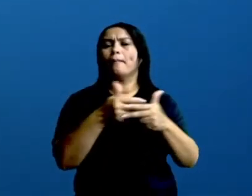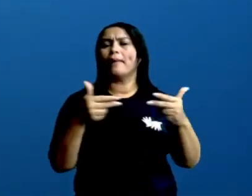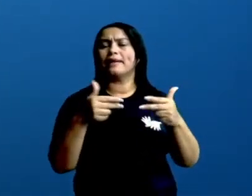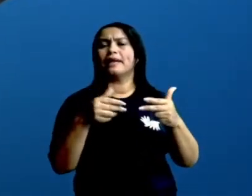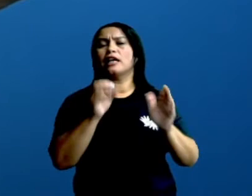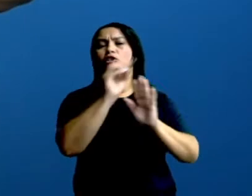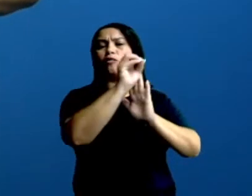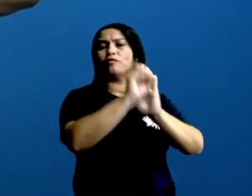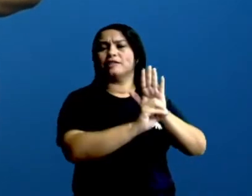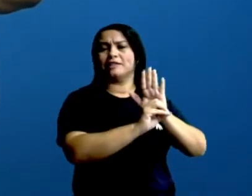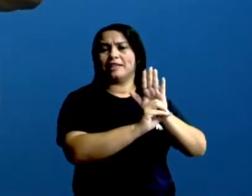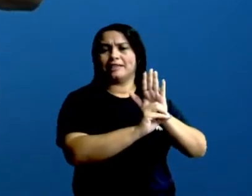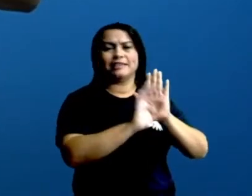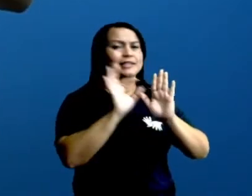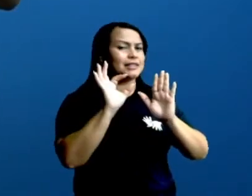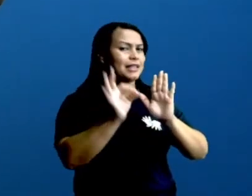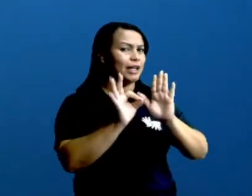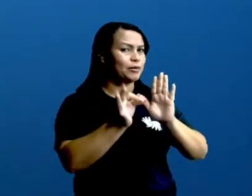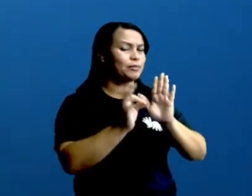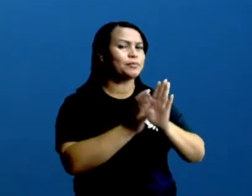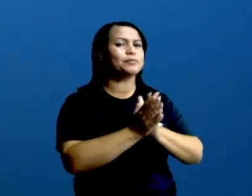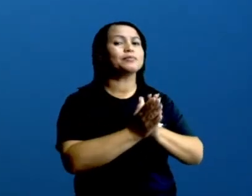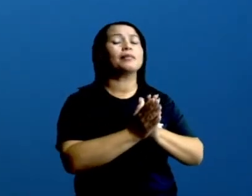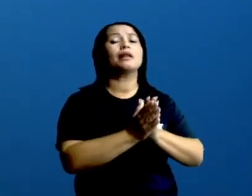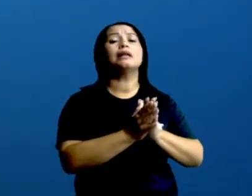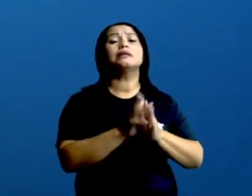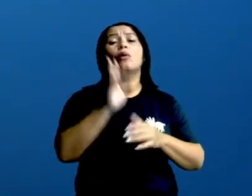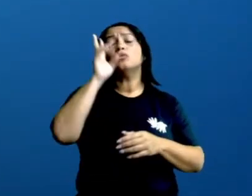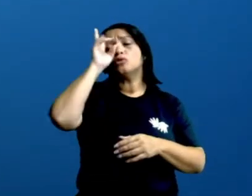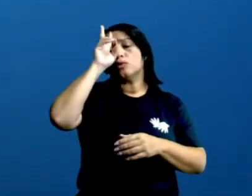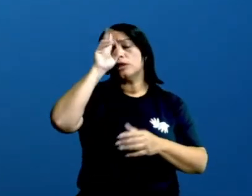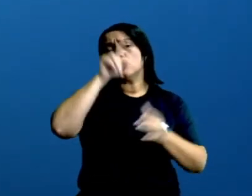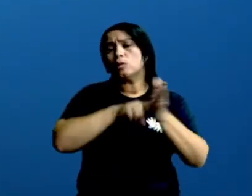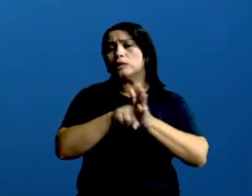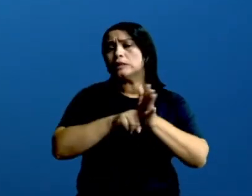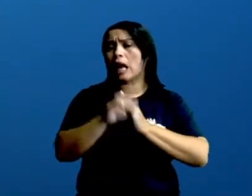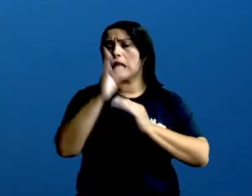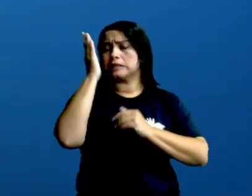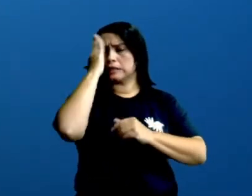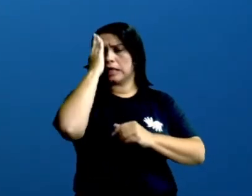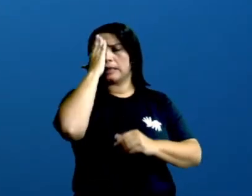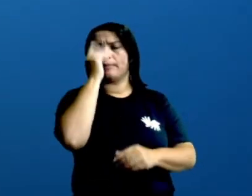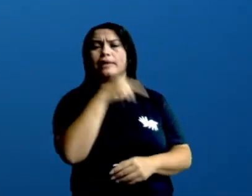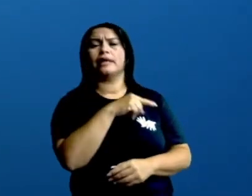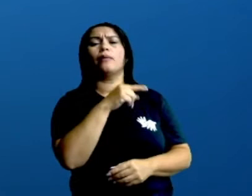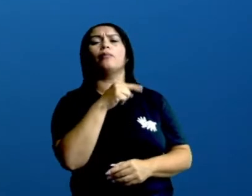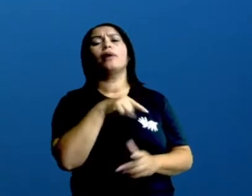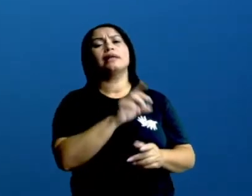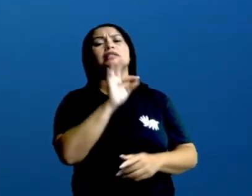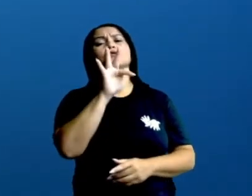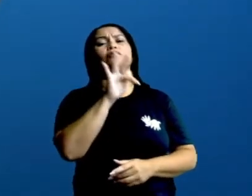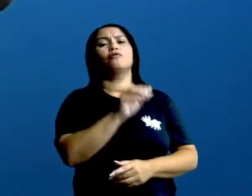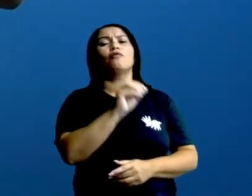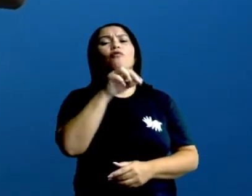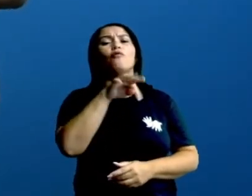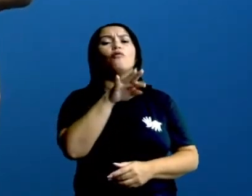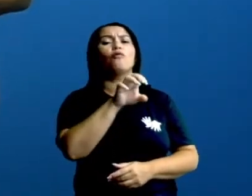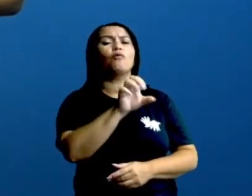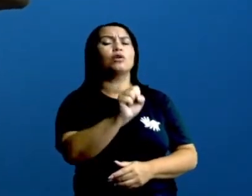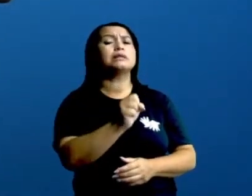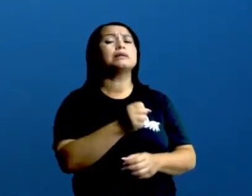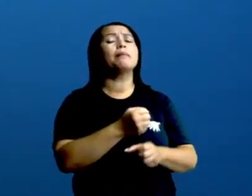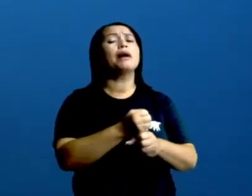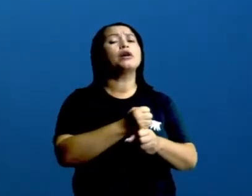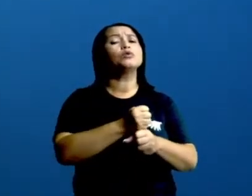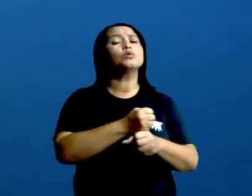oficiais, ok? E os historiadores se baseavam muito por essas fontes. Mas com o tempo,